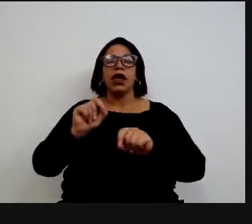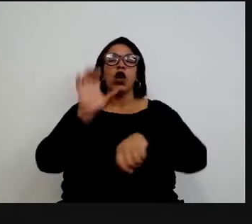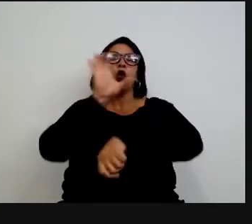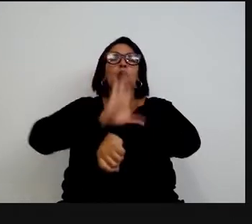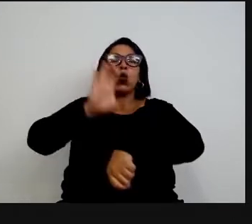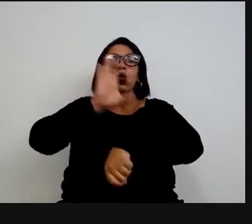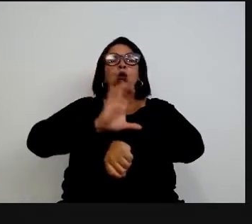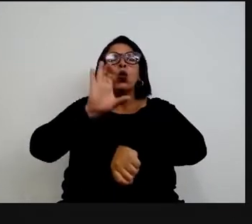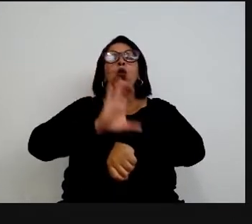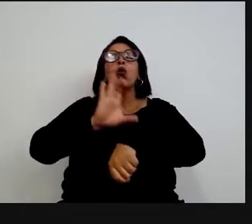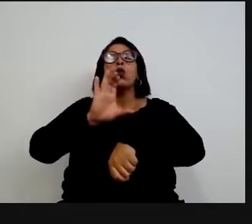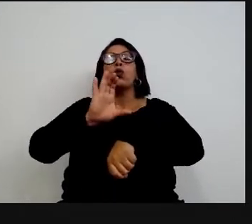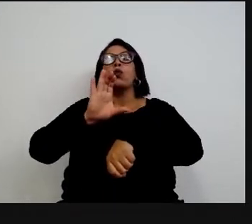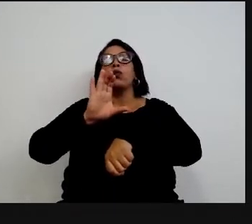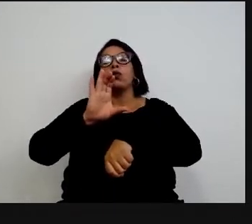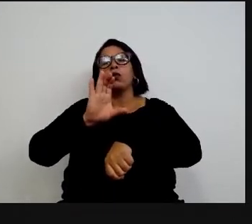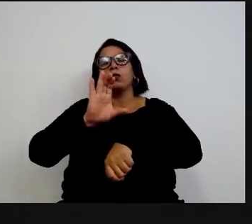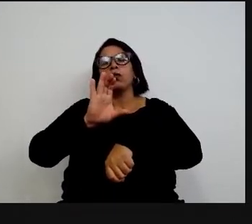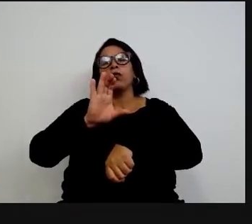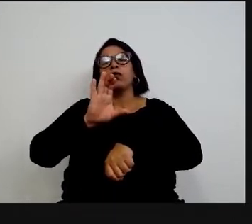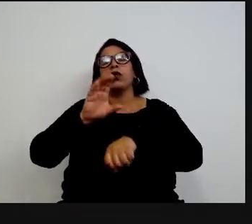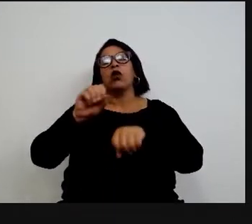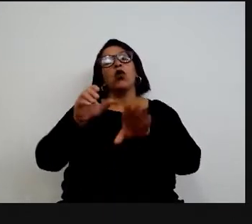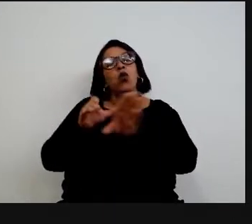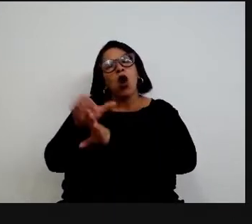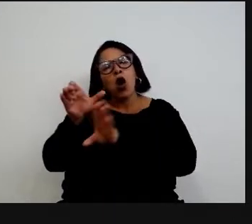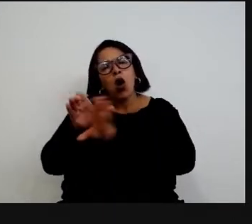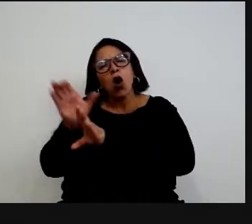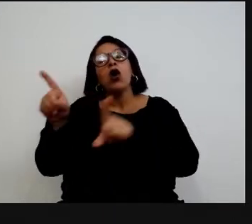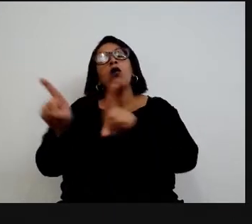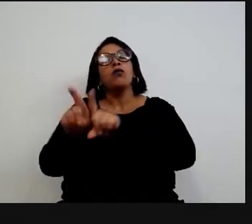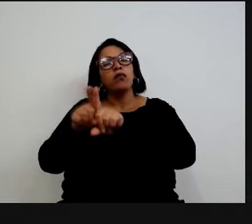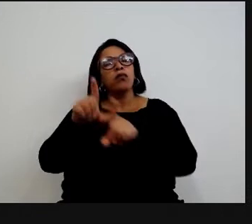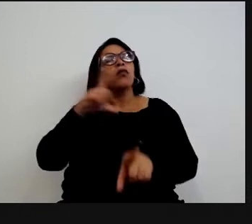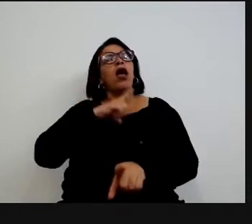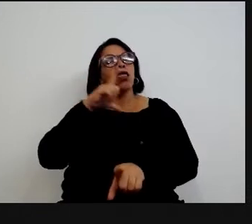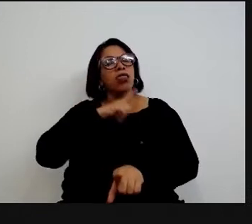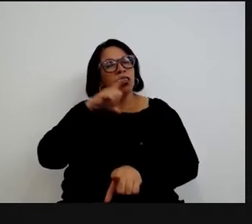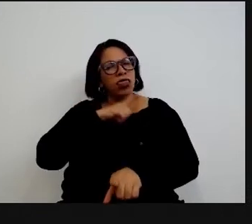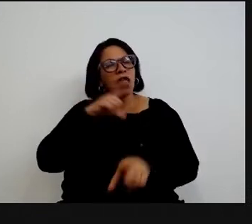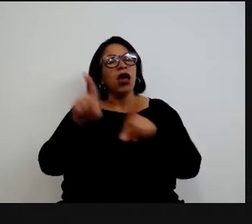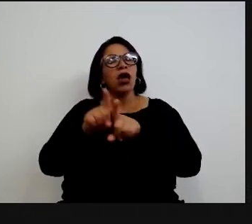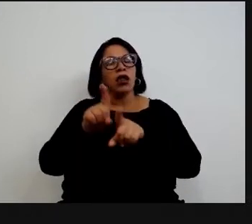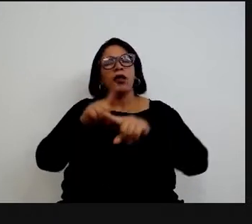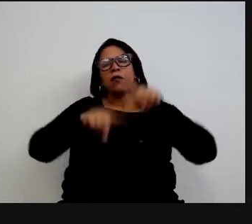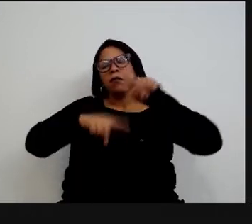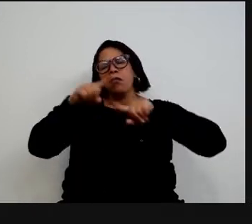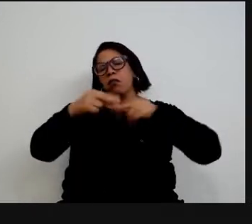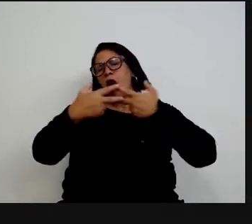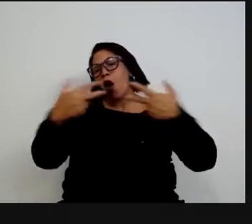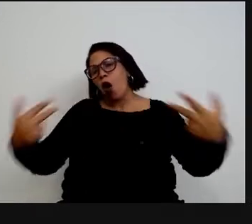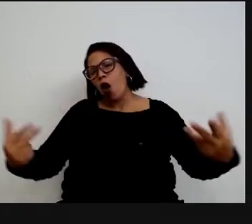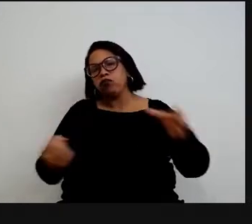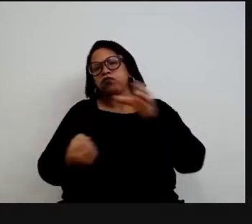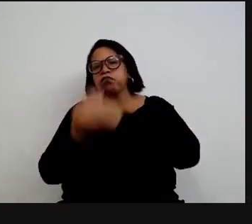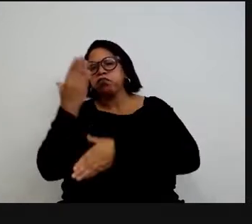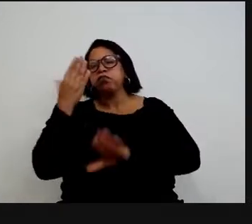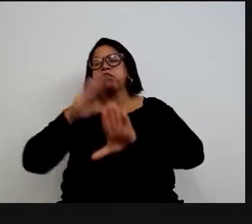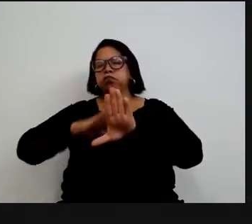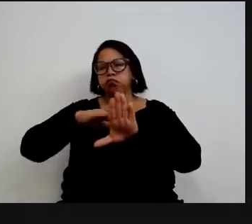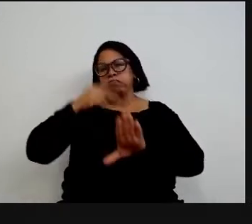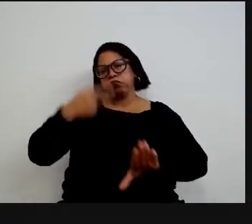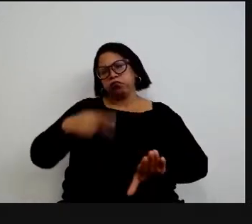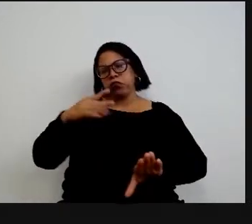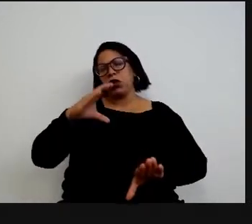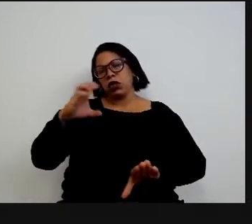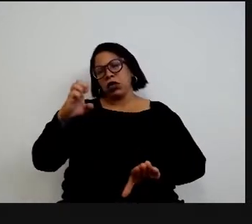nossos cursos com tutoria, autoinstrucionais, todos os objetos que nós produzimos também.